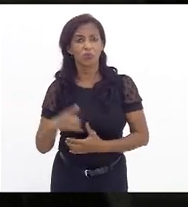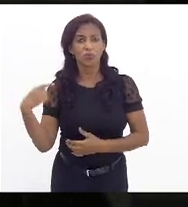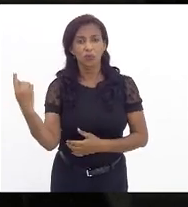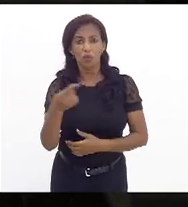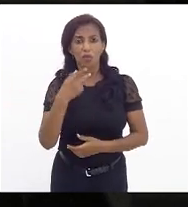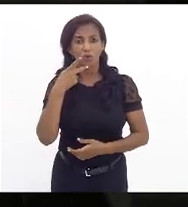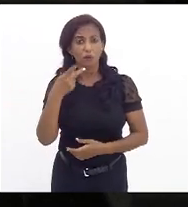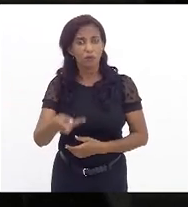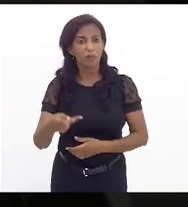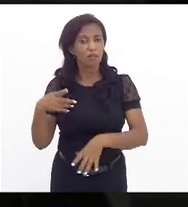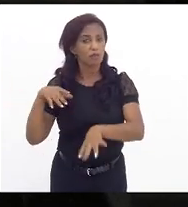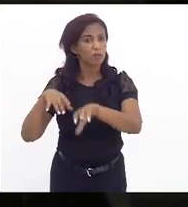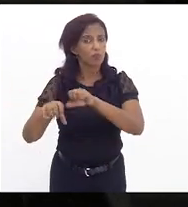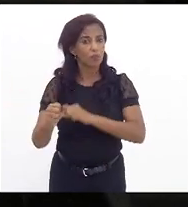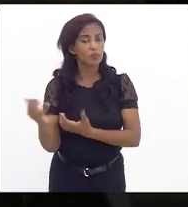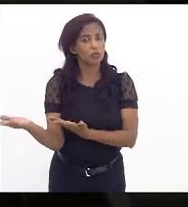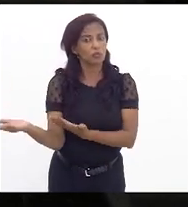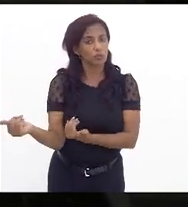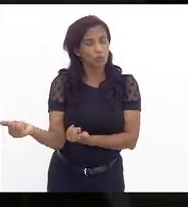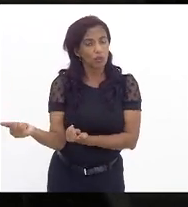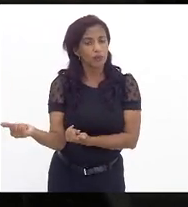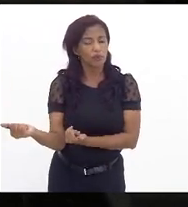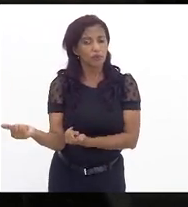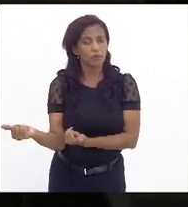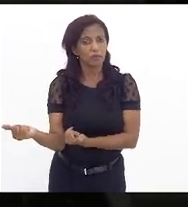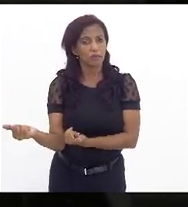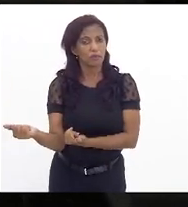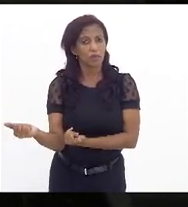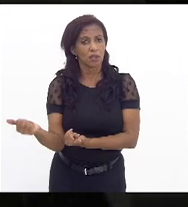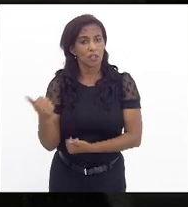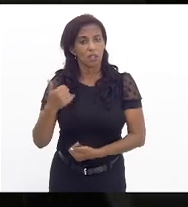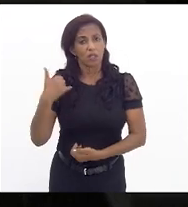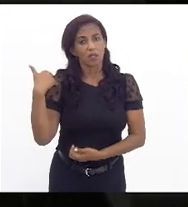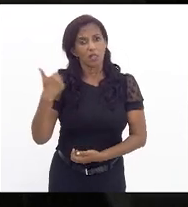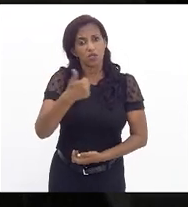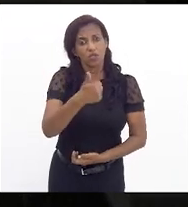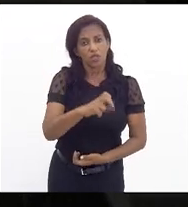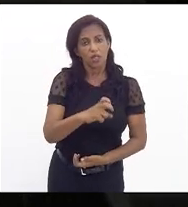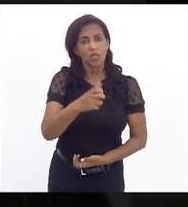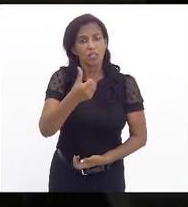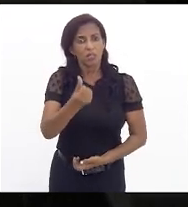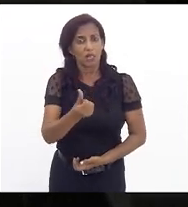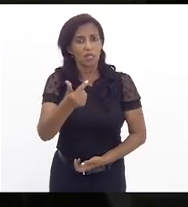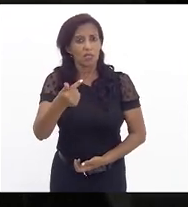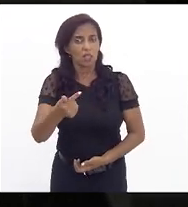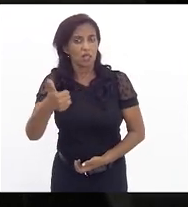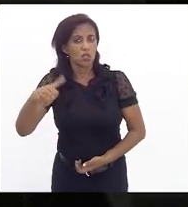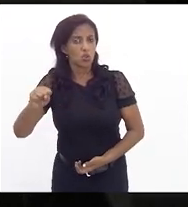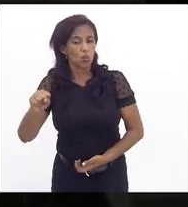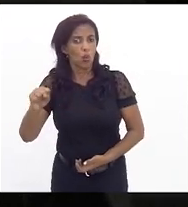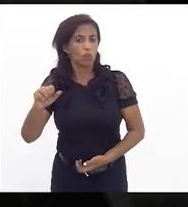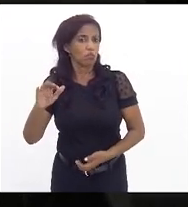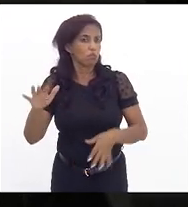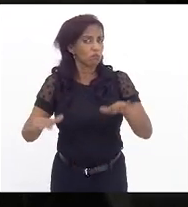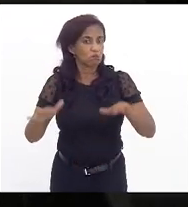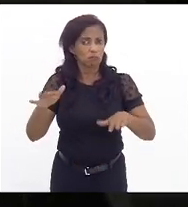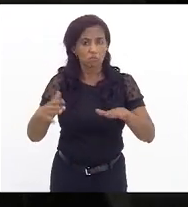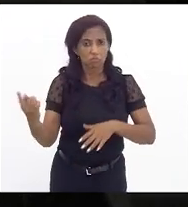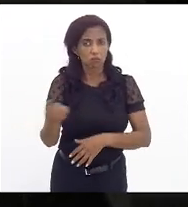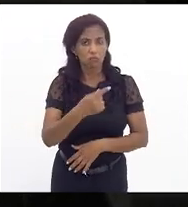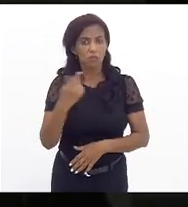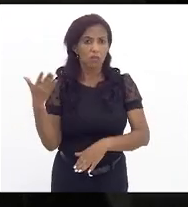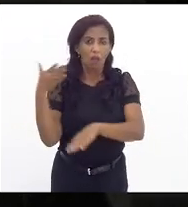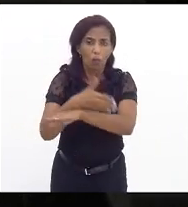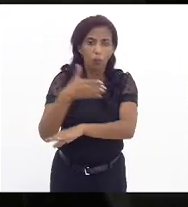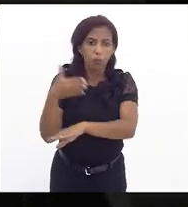falando da formação de adolescentes e jovens na faixa de 15, 16, 17, 18 anos em geral. Quem frequenta